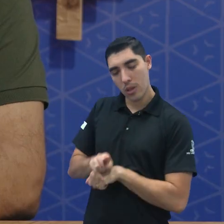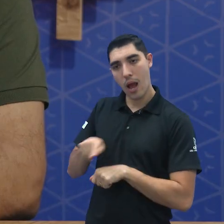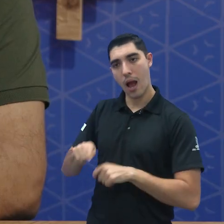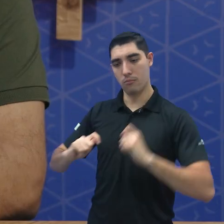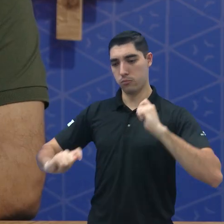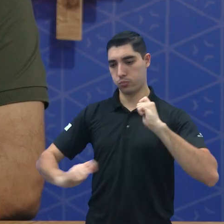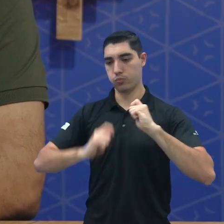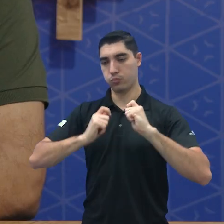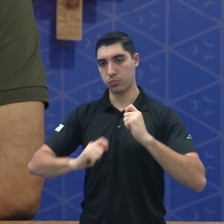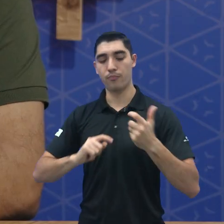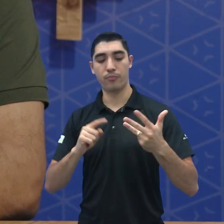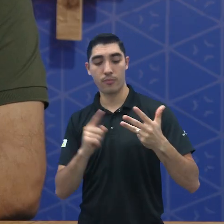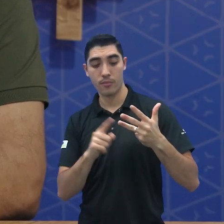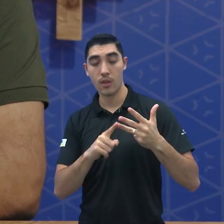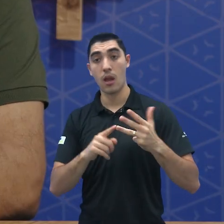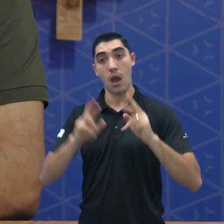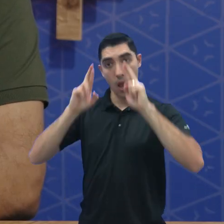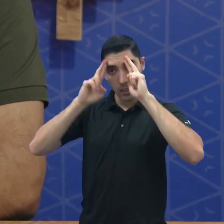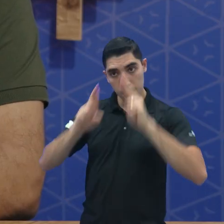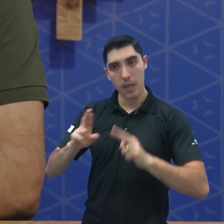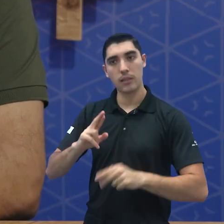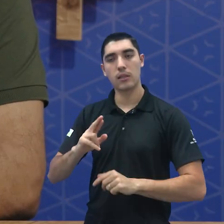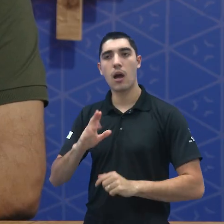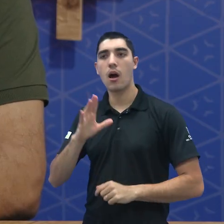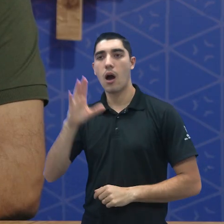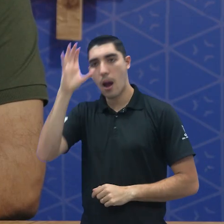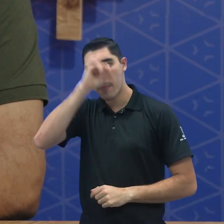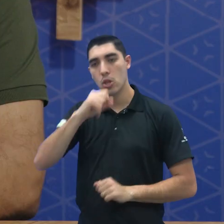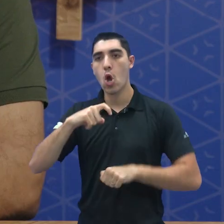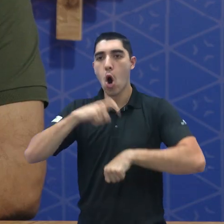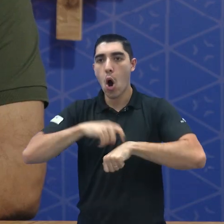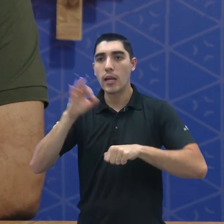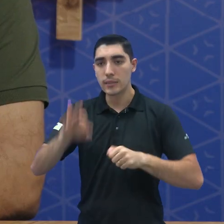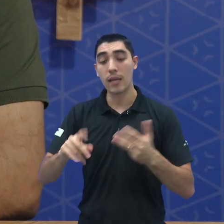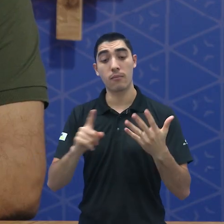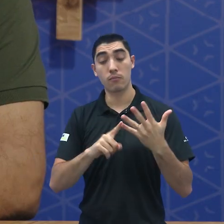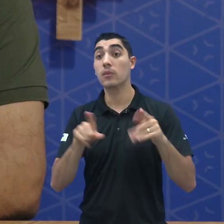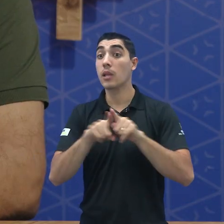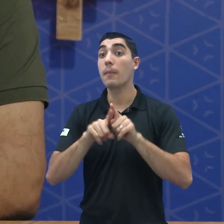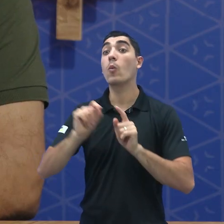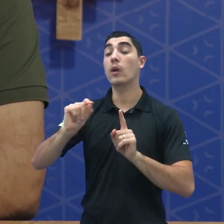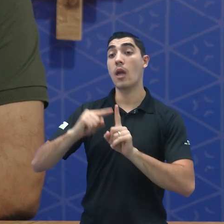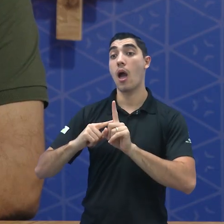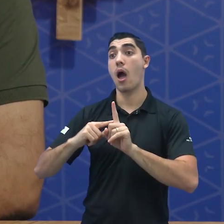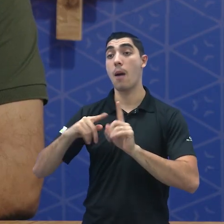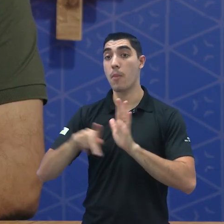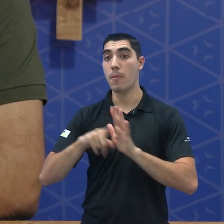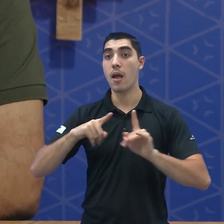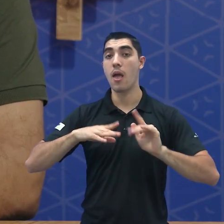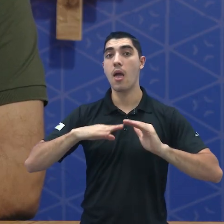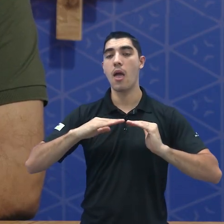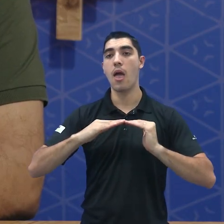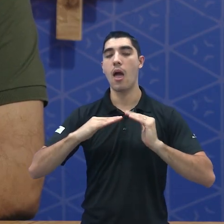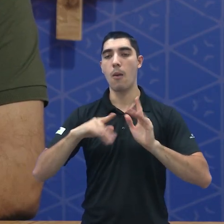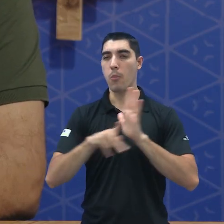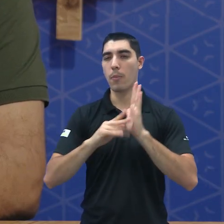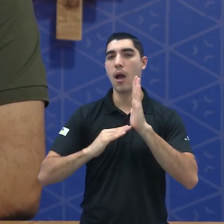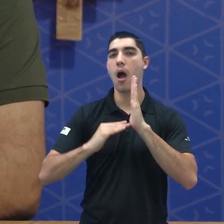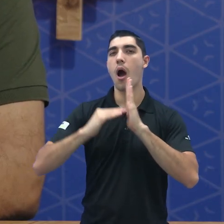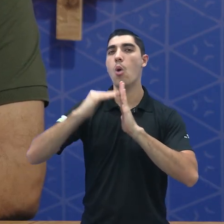instrumento, para respeitar os horários, né, respeitar a altura do som que ele está tocando dentro de uma banda, porque todos têm que